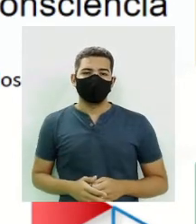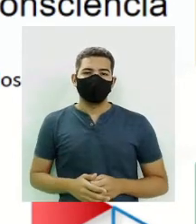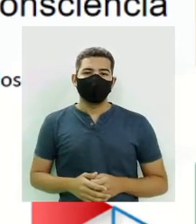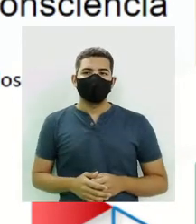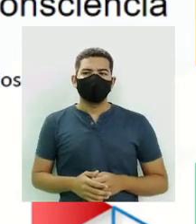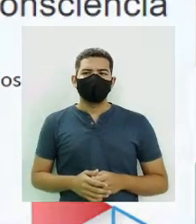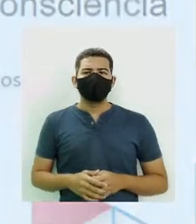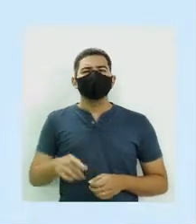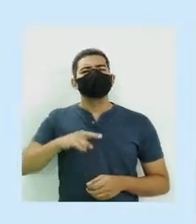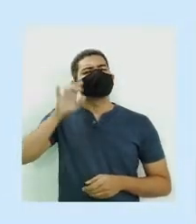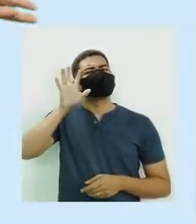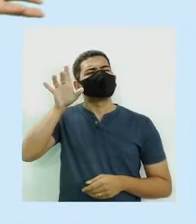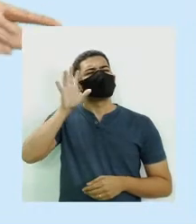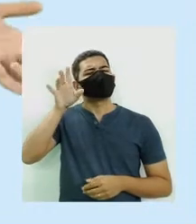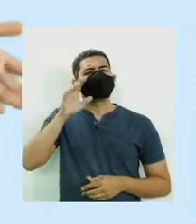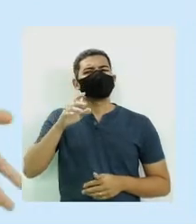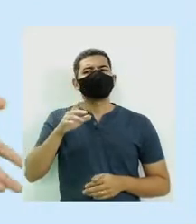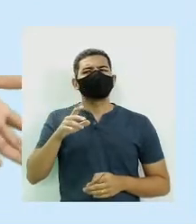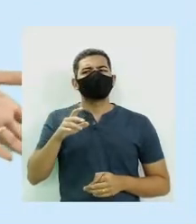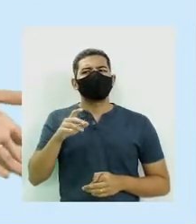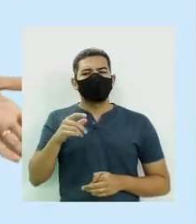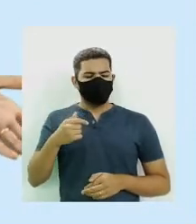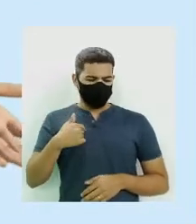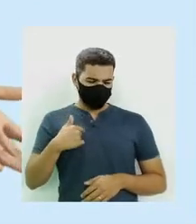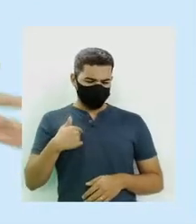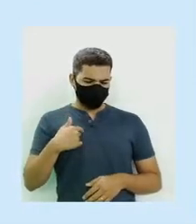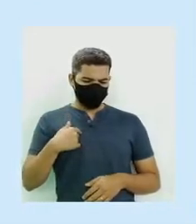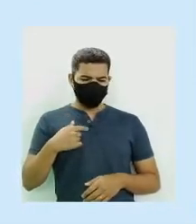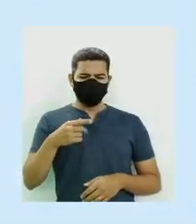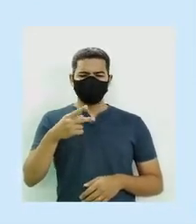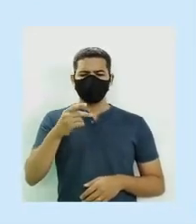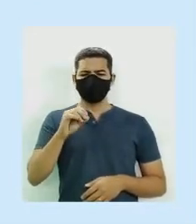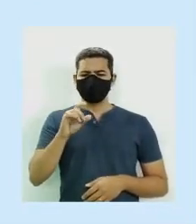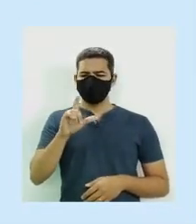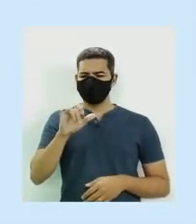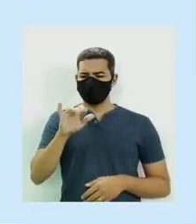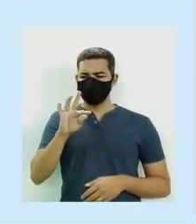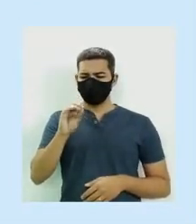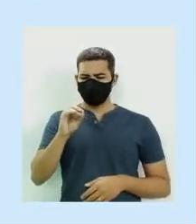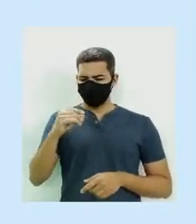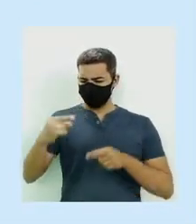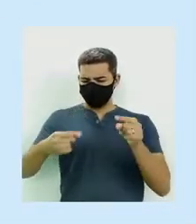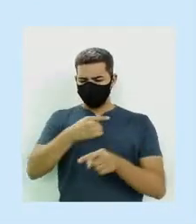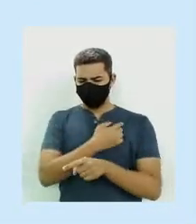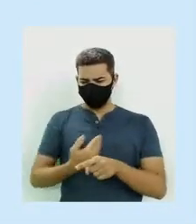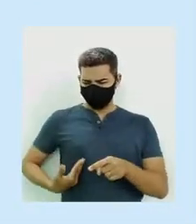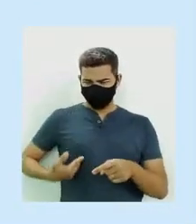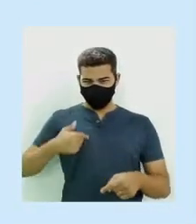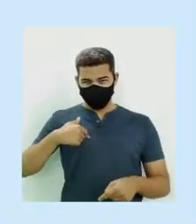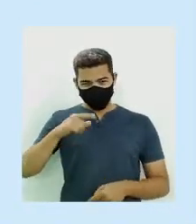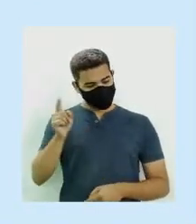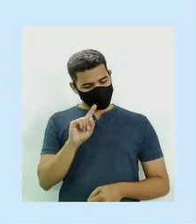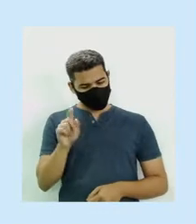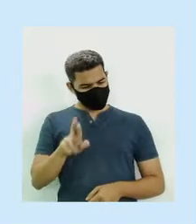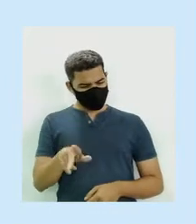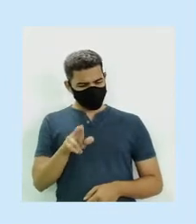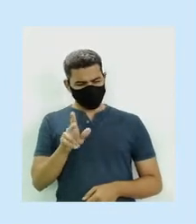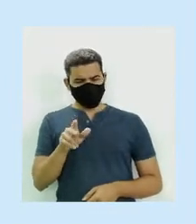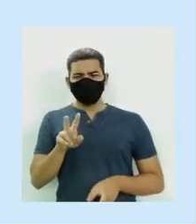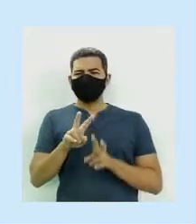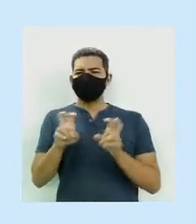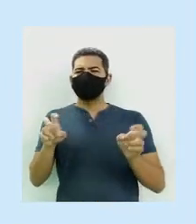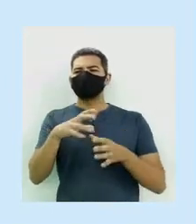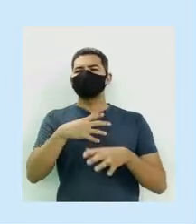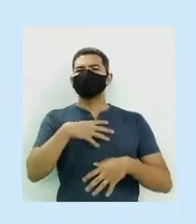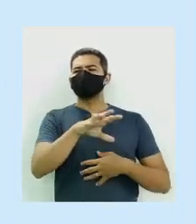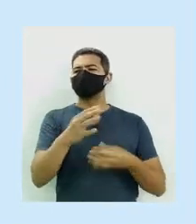vai se questionar, mas professora, eu não sou político, eu não sou política. Como é que a gente vai abordar temas como este